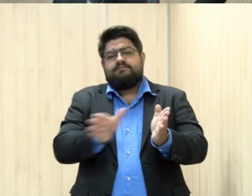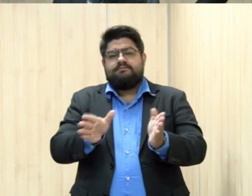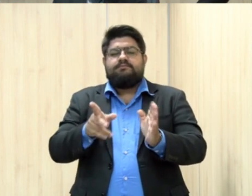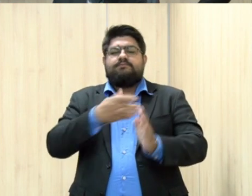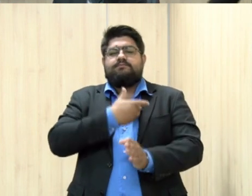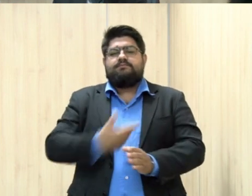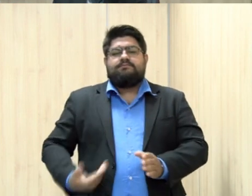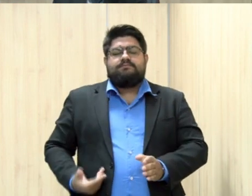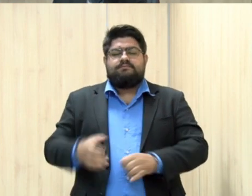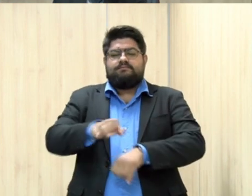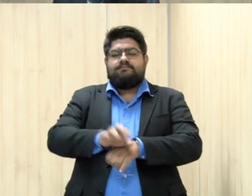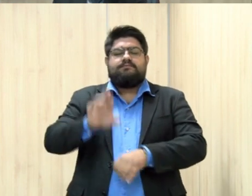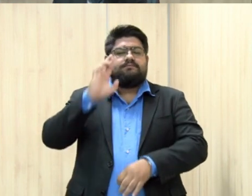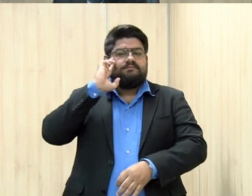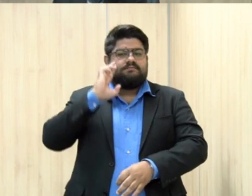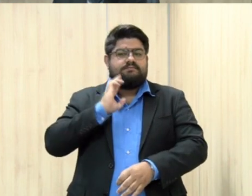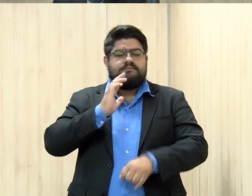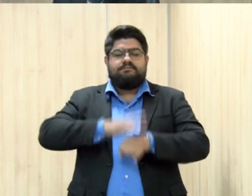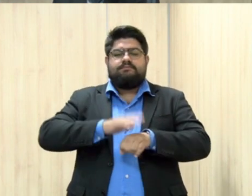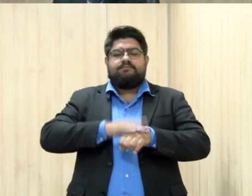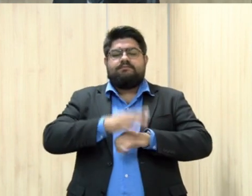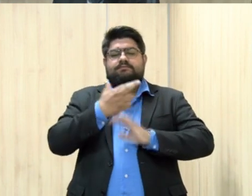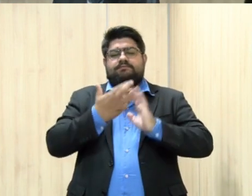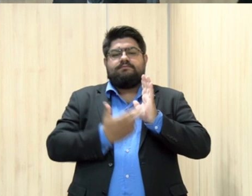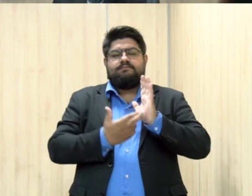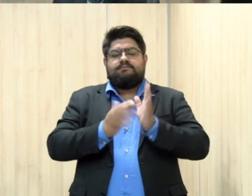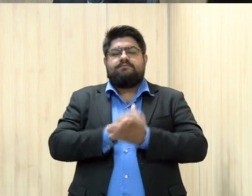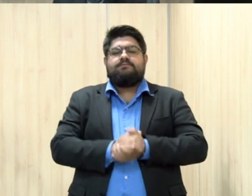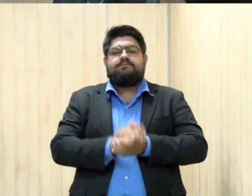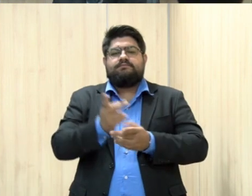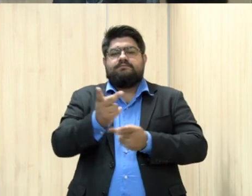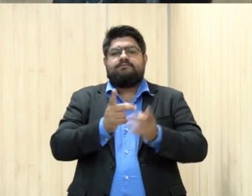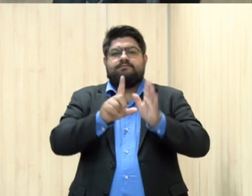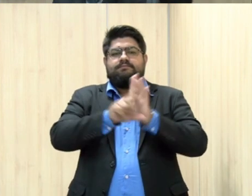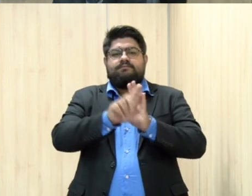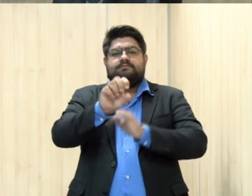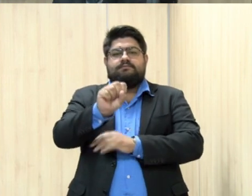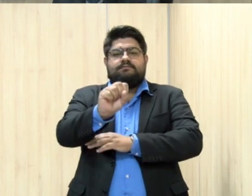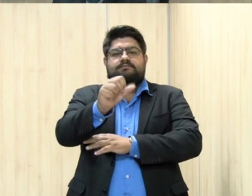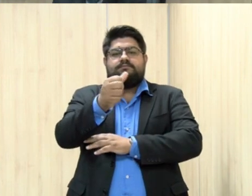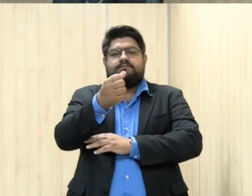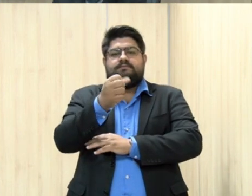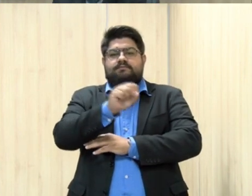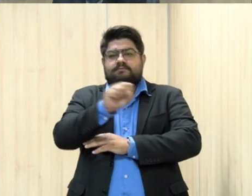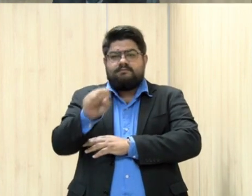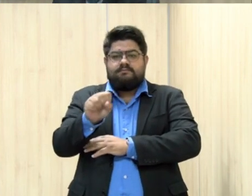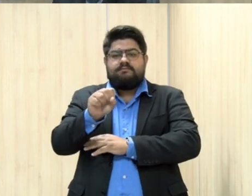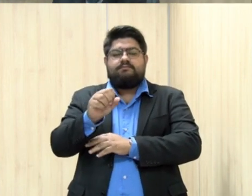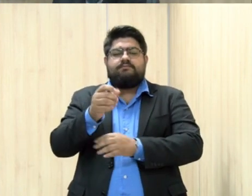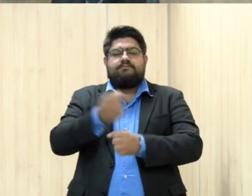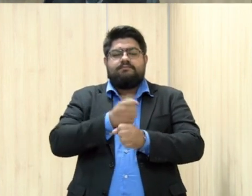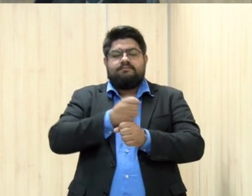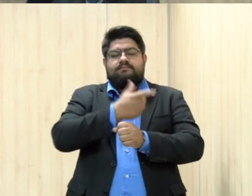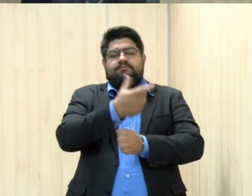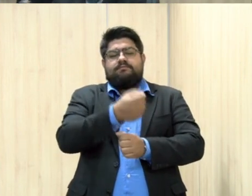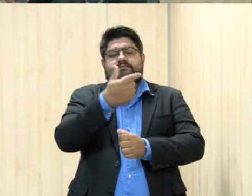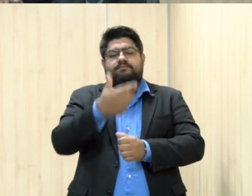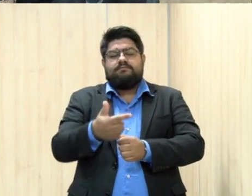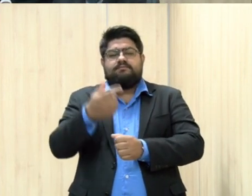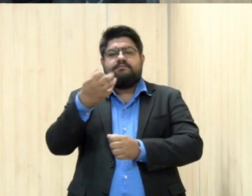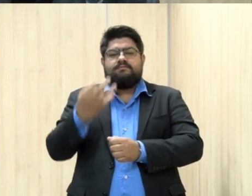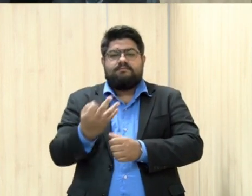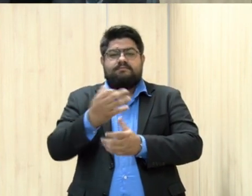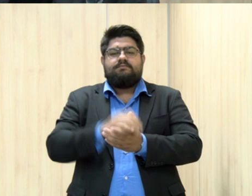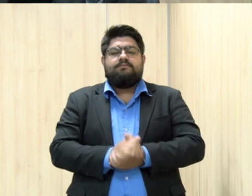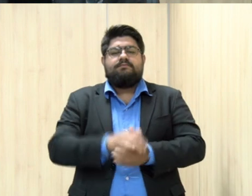no âmbito do Estado de Rondônia a avó com a relatoria projeto de lei nº 88 de 2023 de